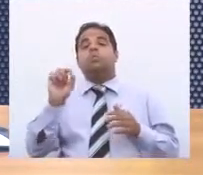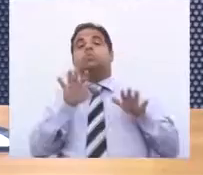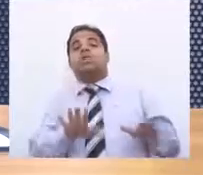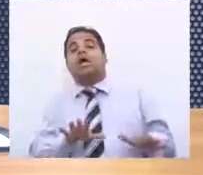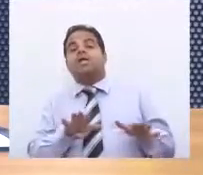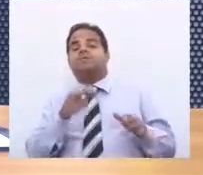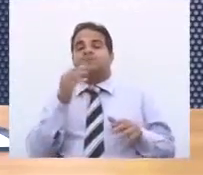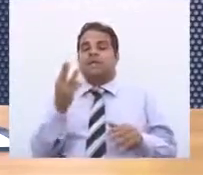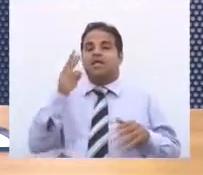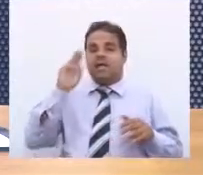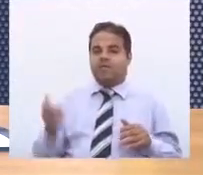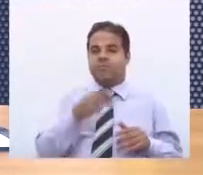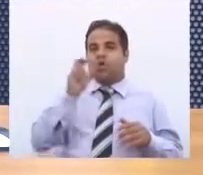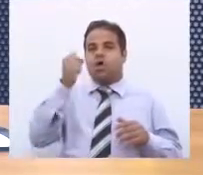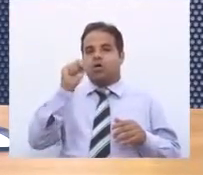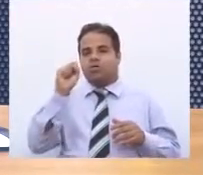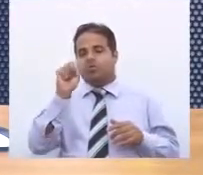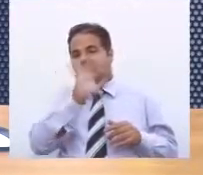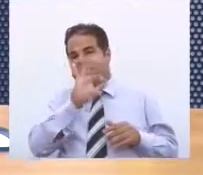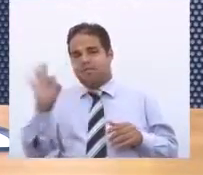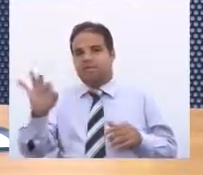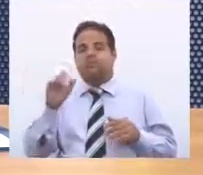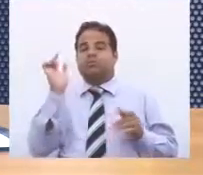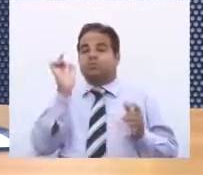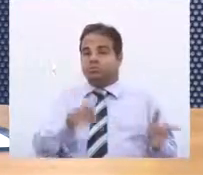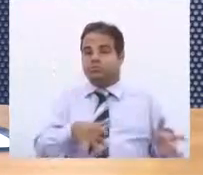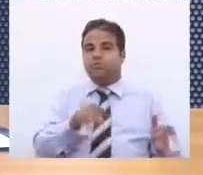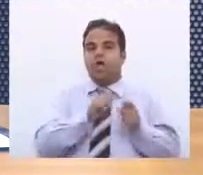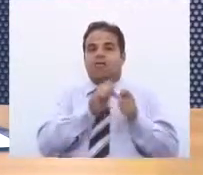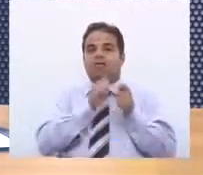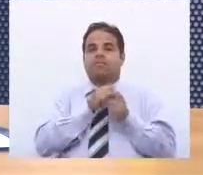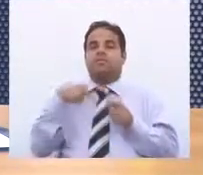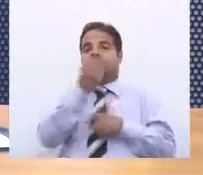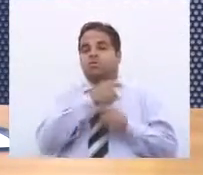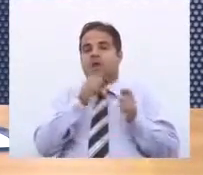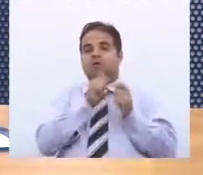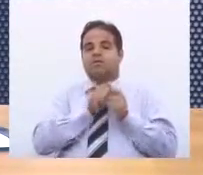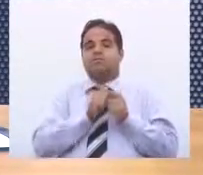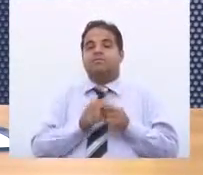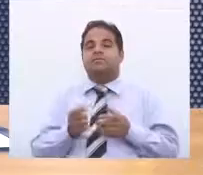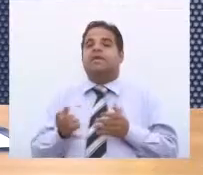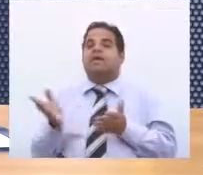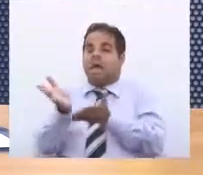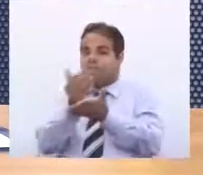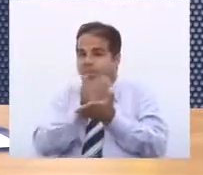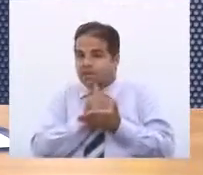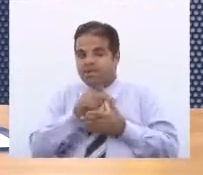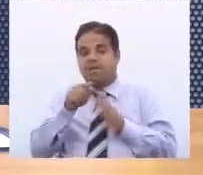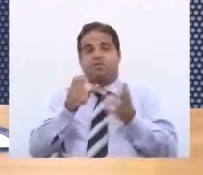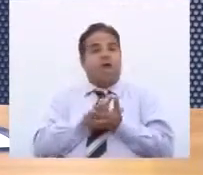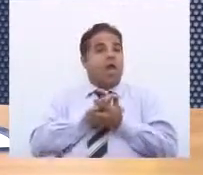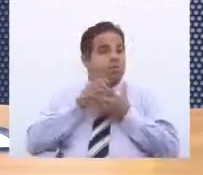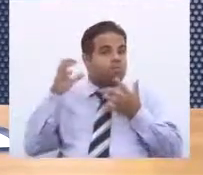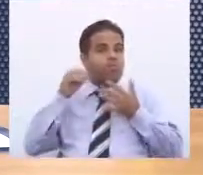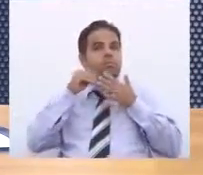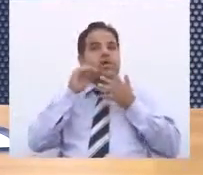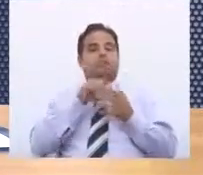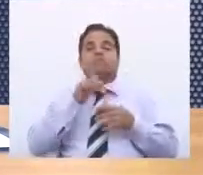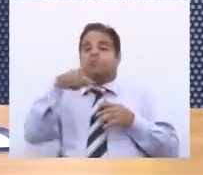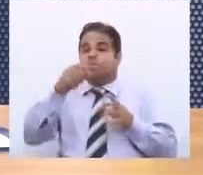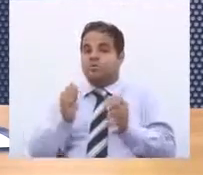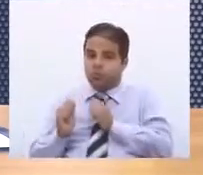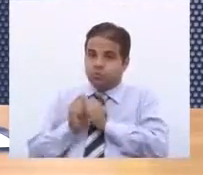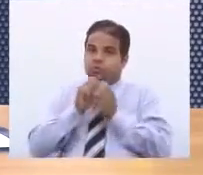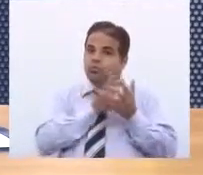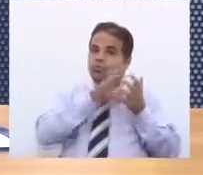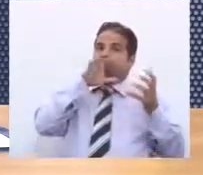Esses R$ 3.800.000 restantes vão fazer o quê? Isto vai ser capitalizado, vai ser acumulado e vai se